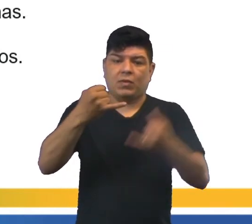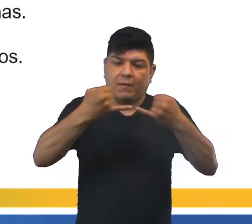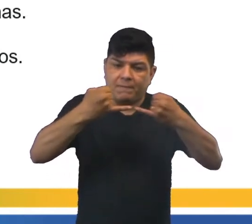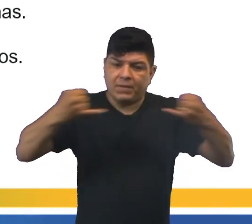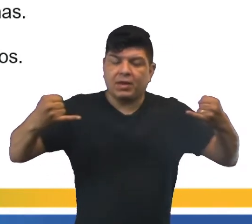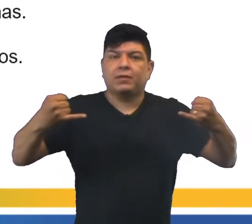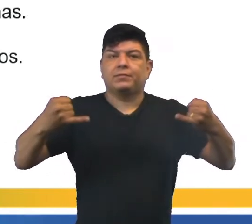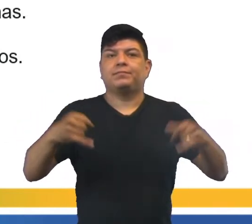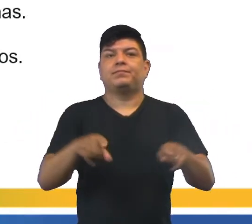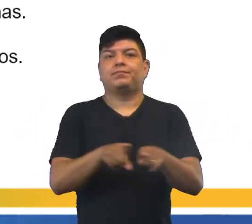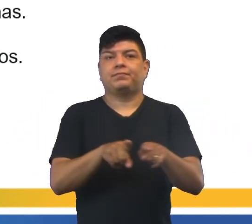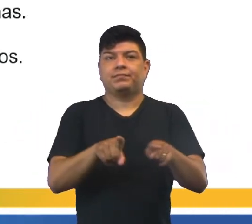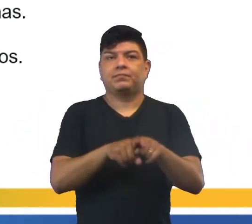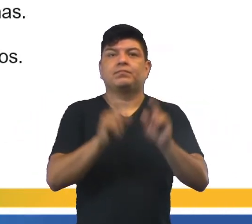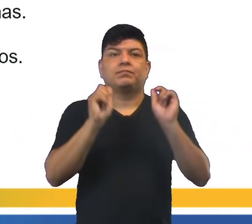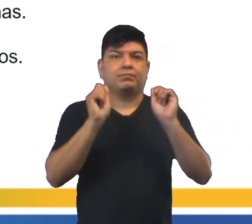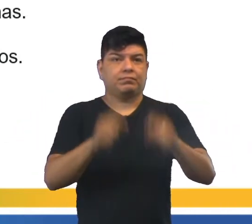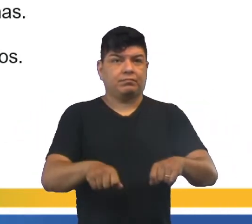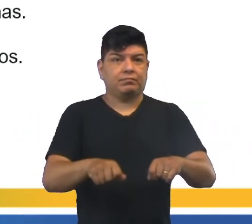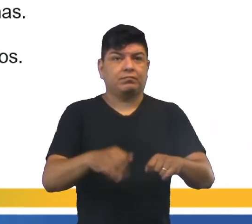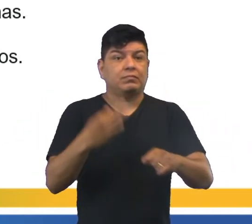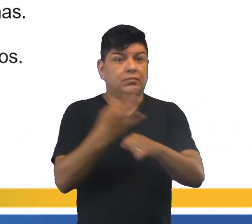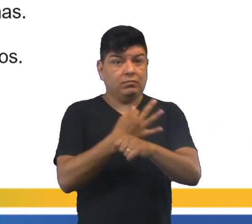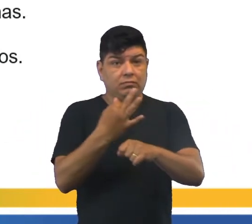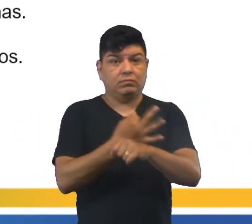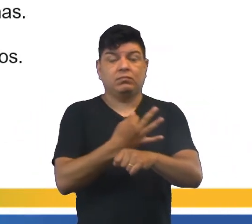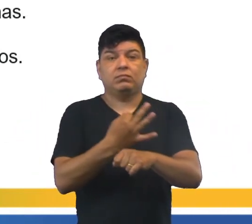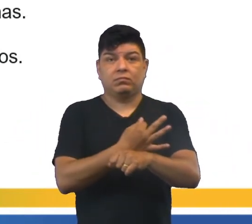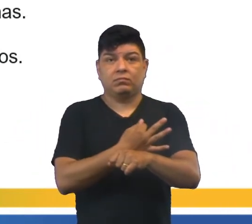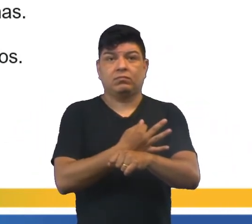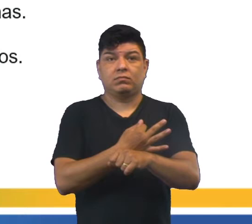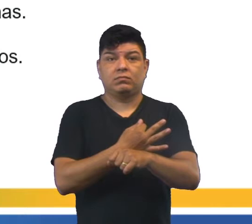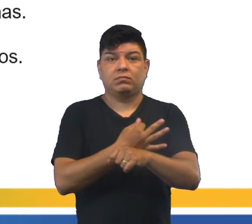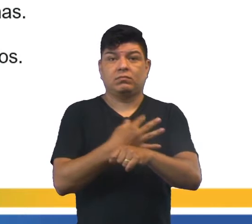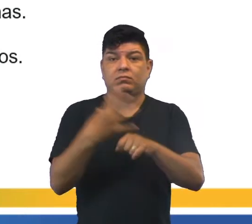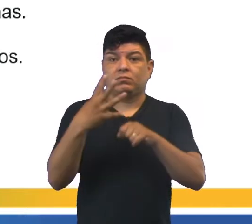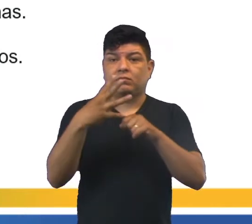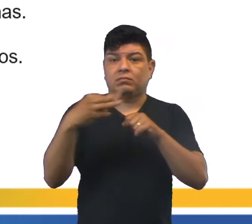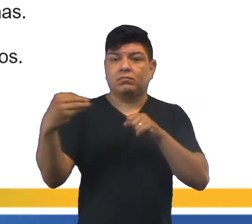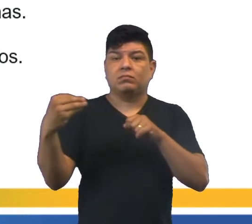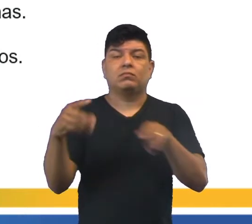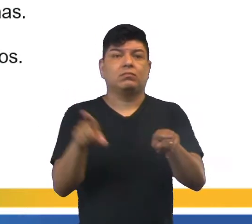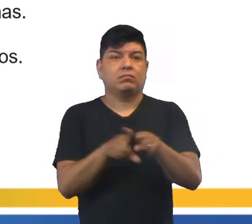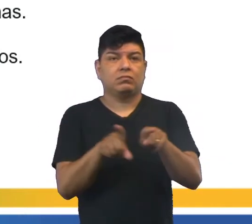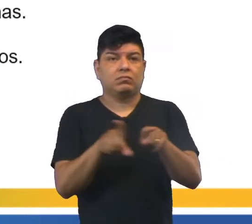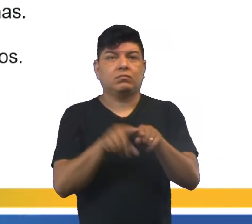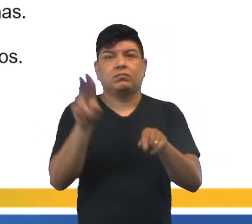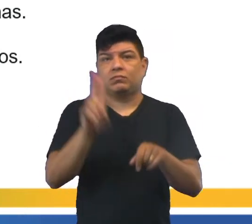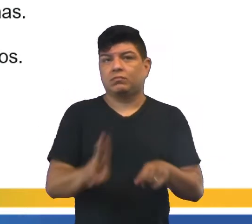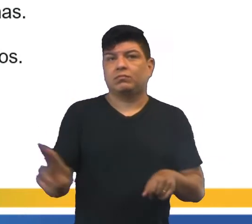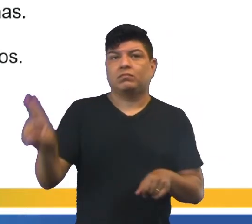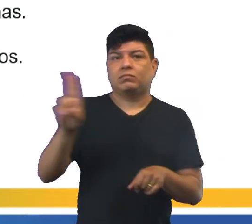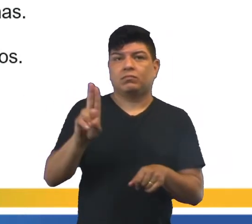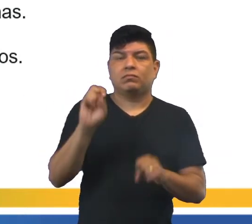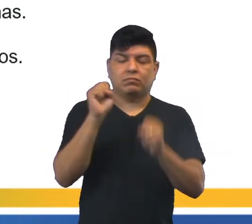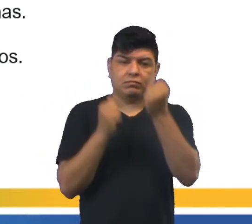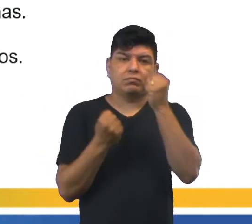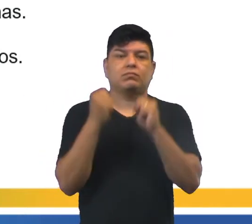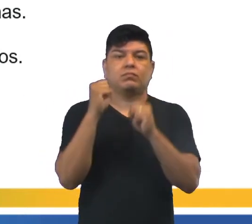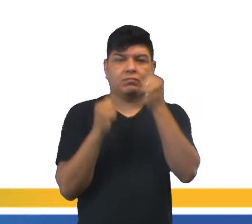fios. E eles têm uma resistência à tração, né? Então, por isso são muito utilizados na